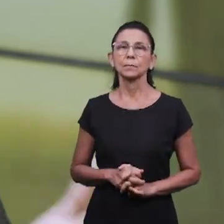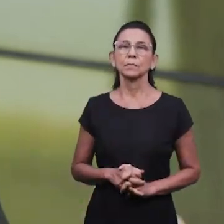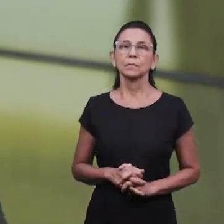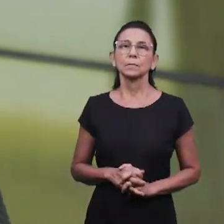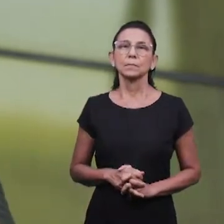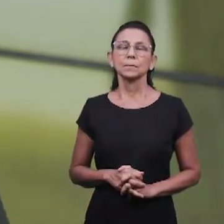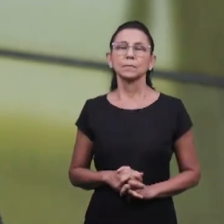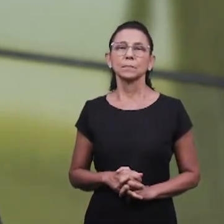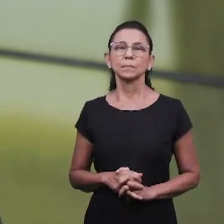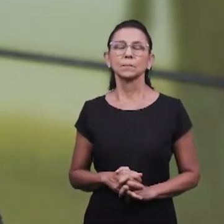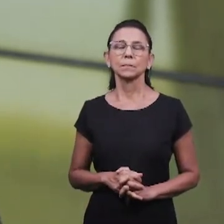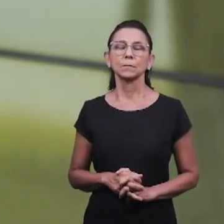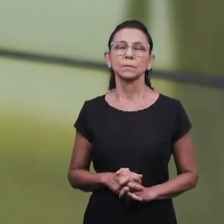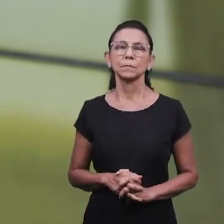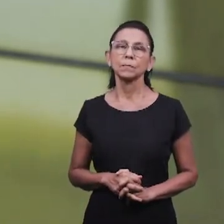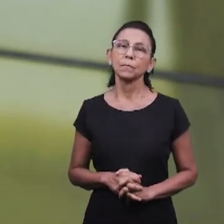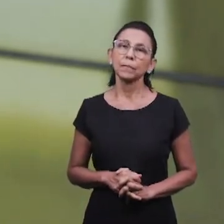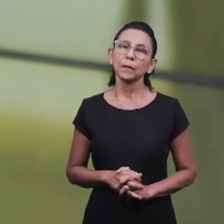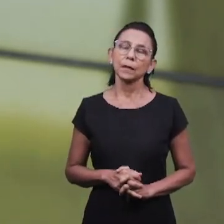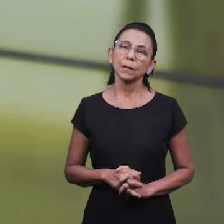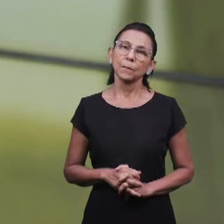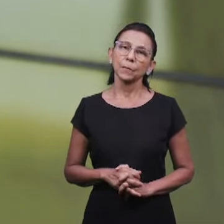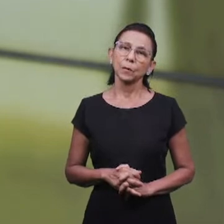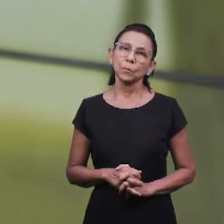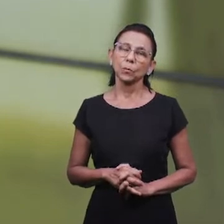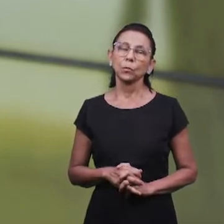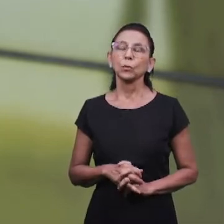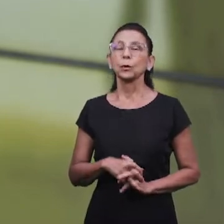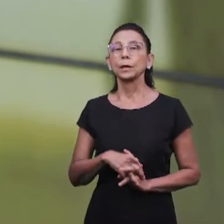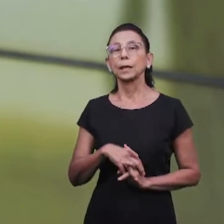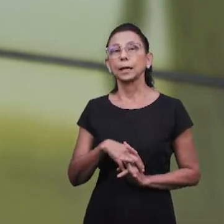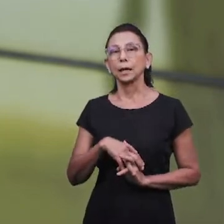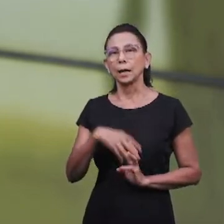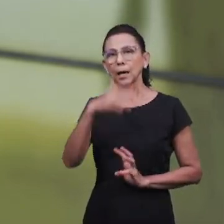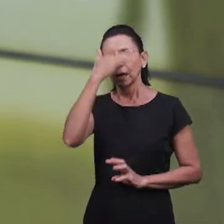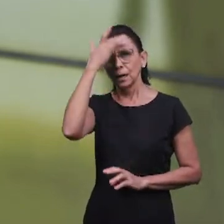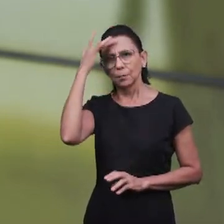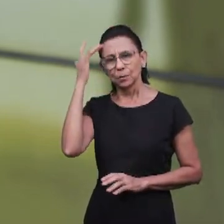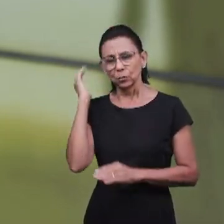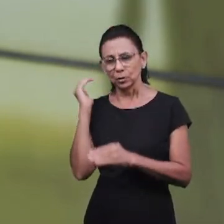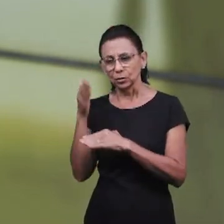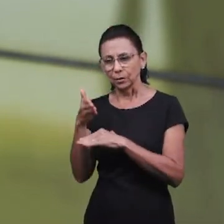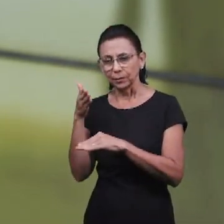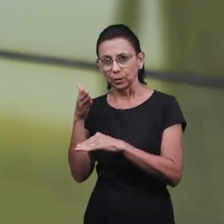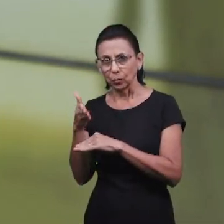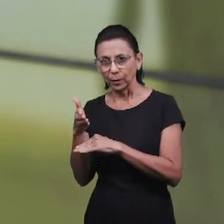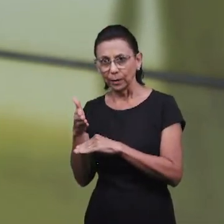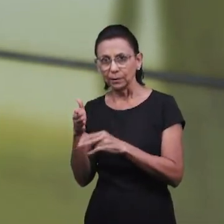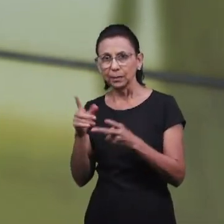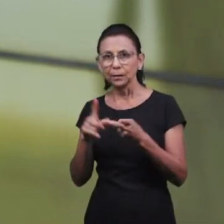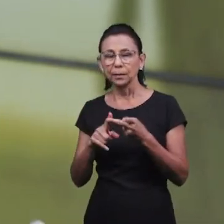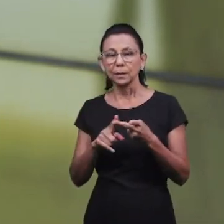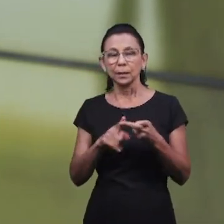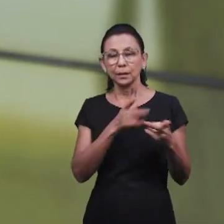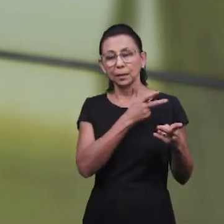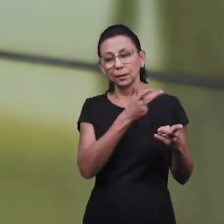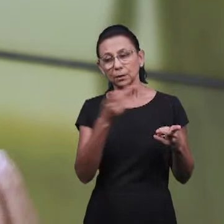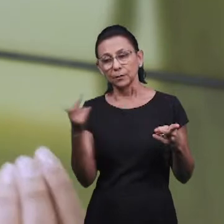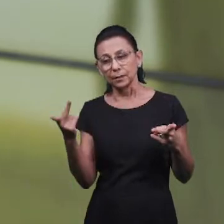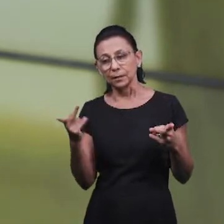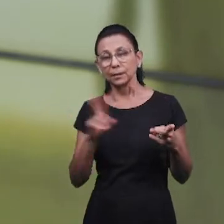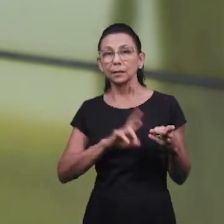estar visitando, porque é diferente um membro do que estar visitando. Né? Você já tem